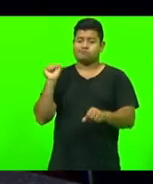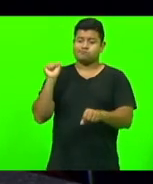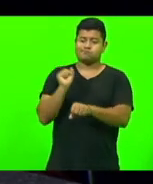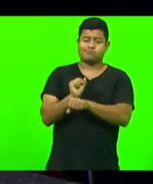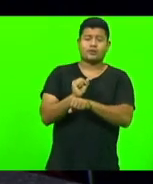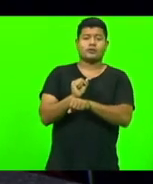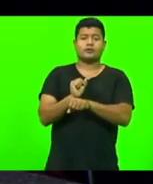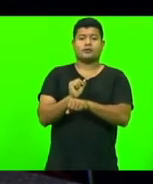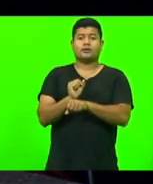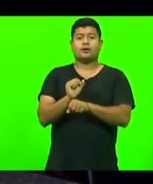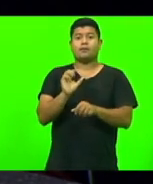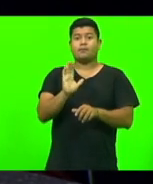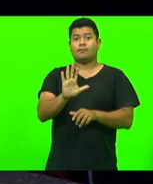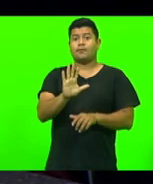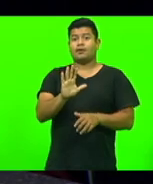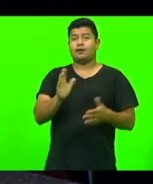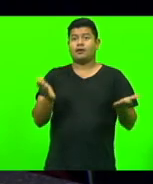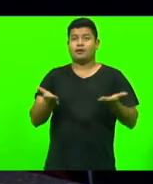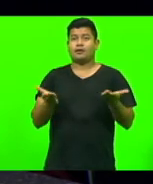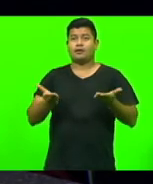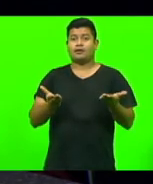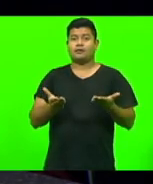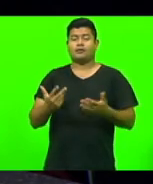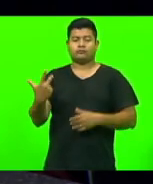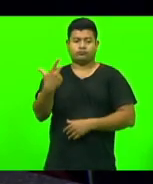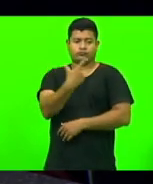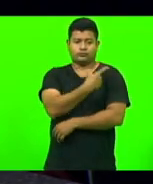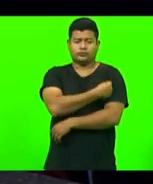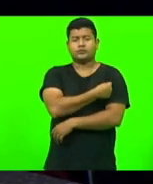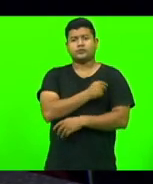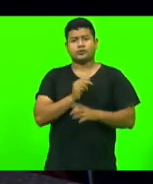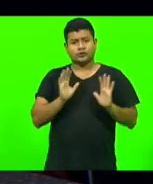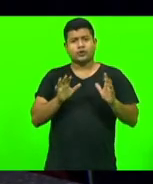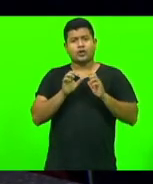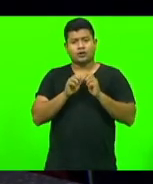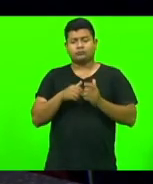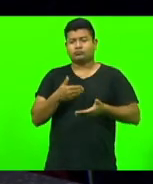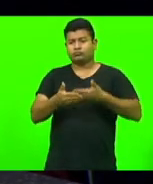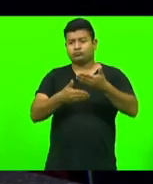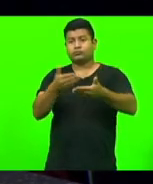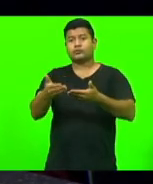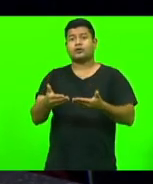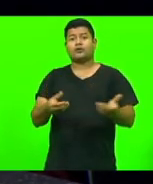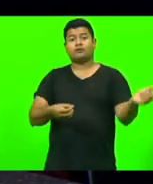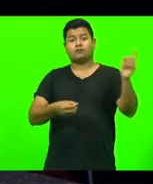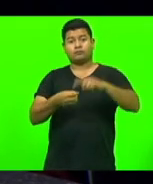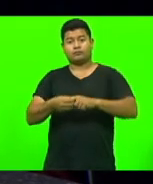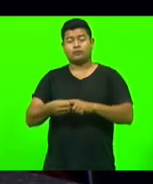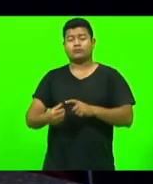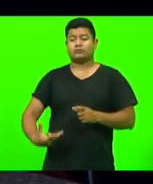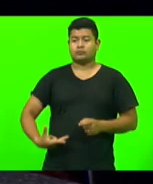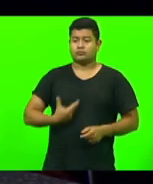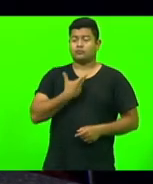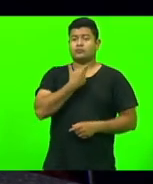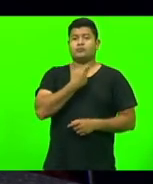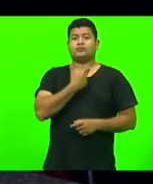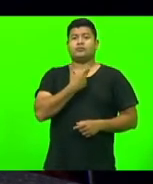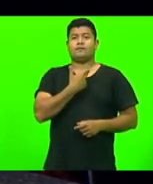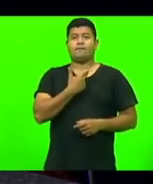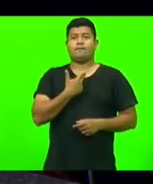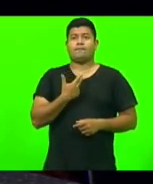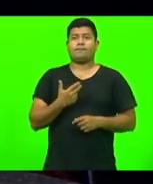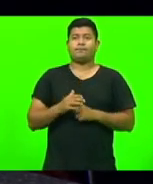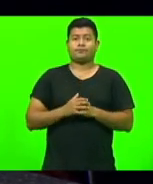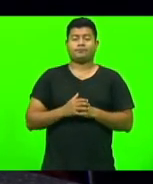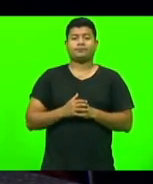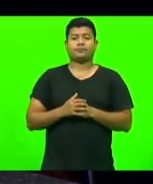a partir do momento em que avançou a vacinação e foram retomados os procedimentos, com as